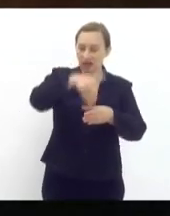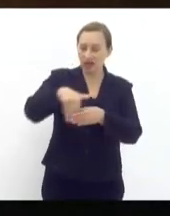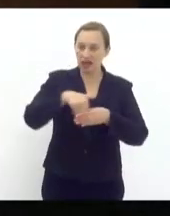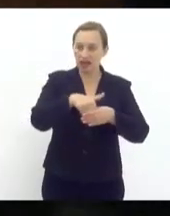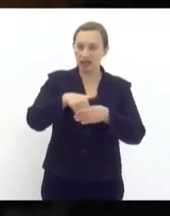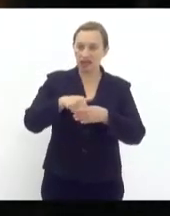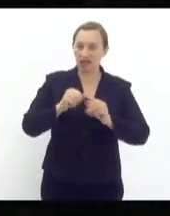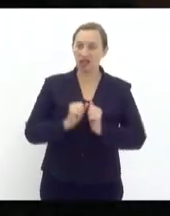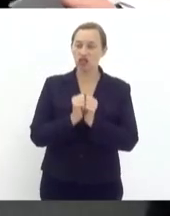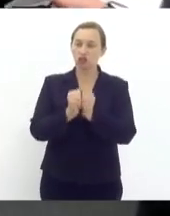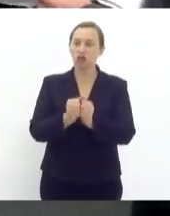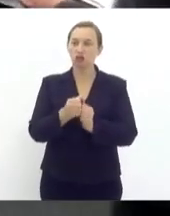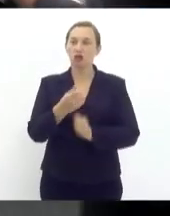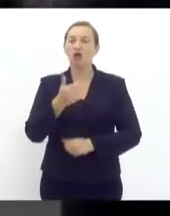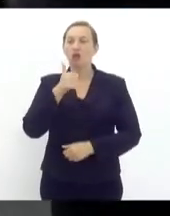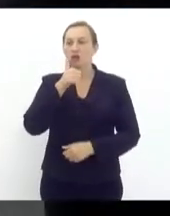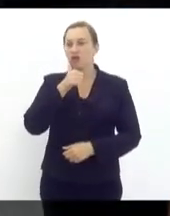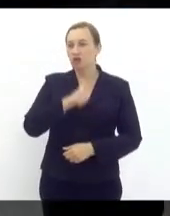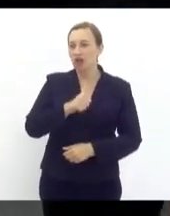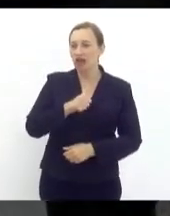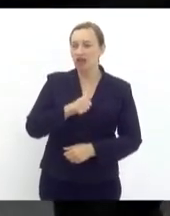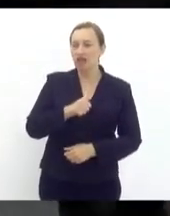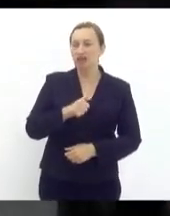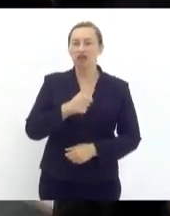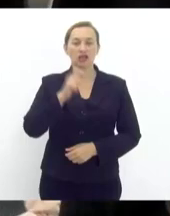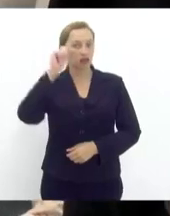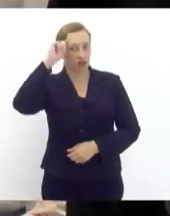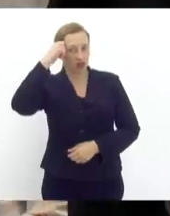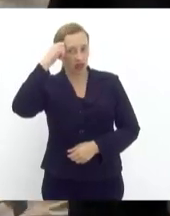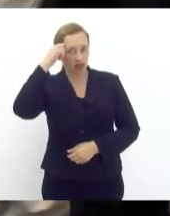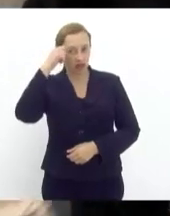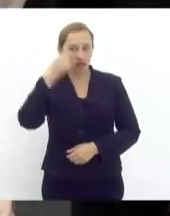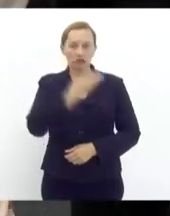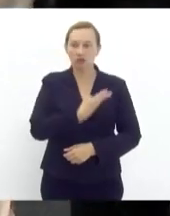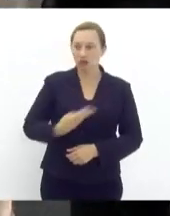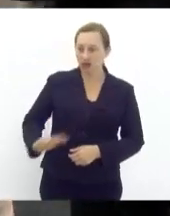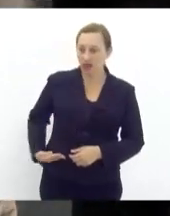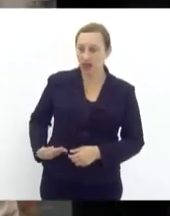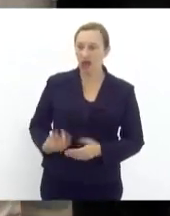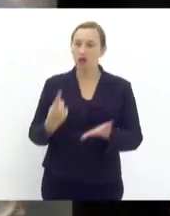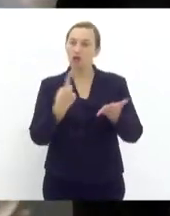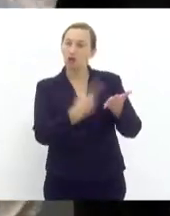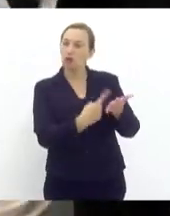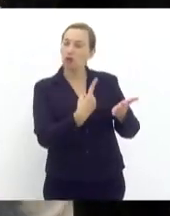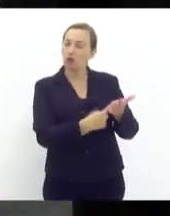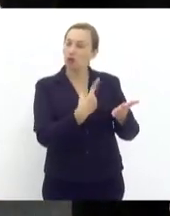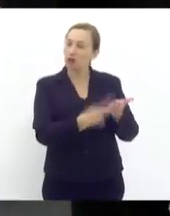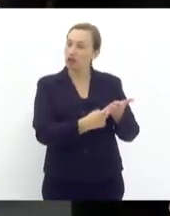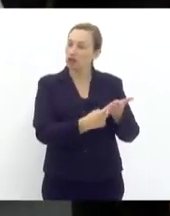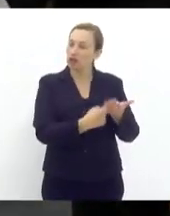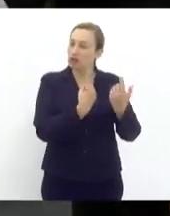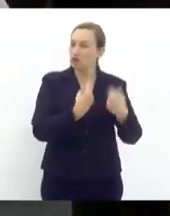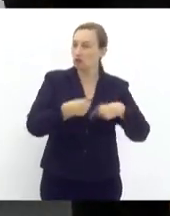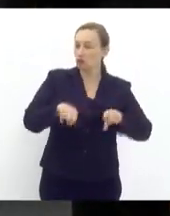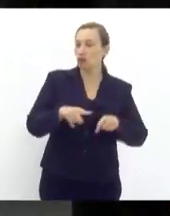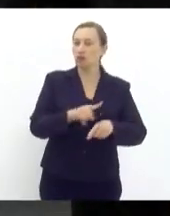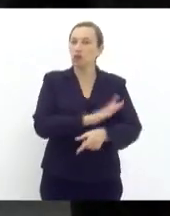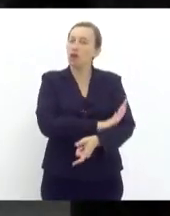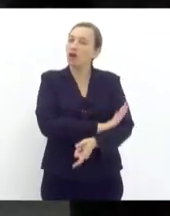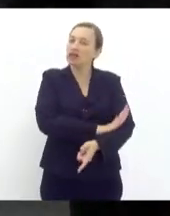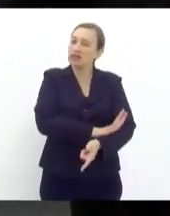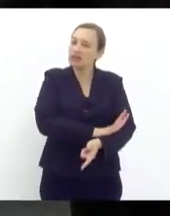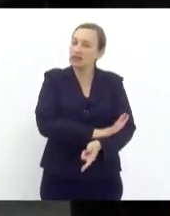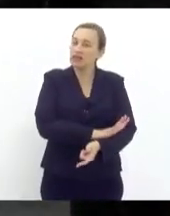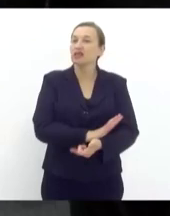mulheres e com os negros então Isso demonstra o compromisso que se tem com a questão do enfrentamento ao racismo